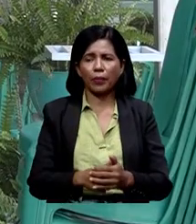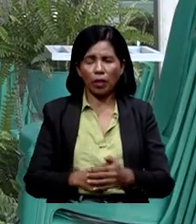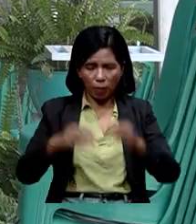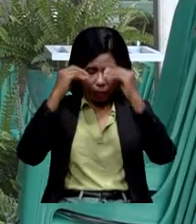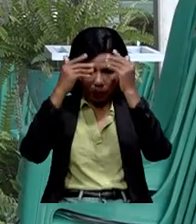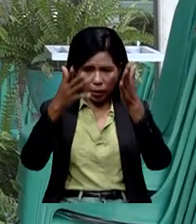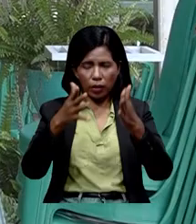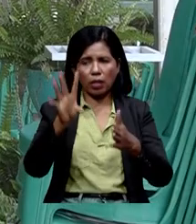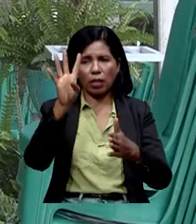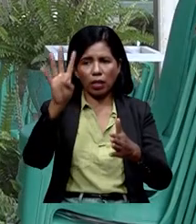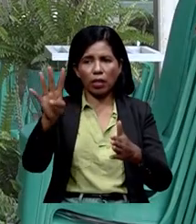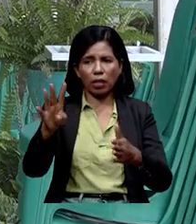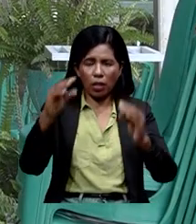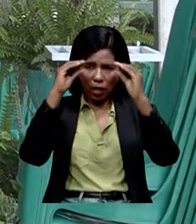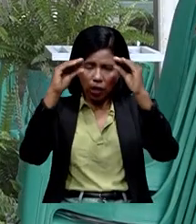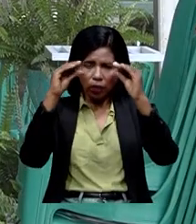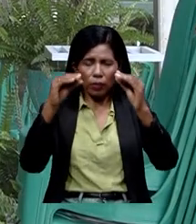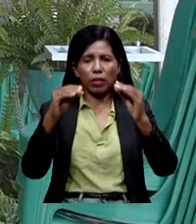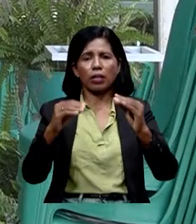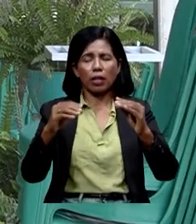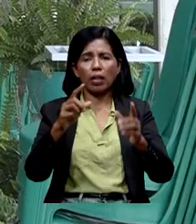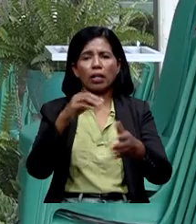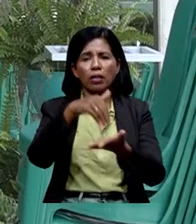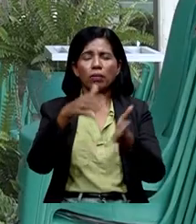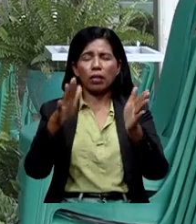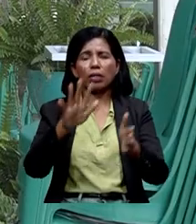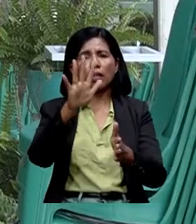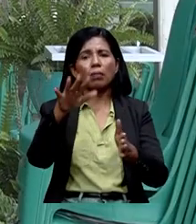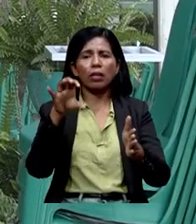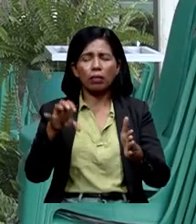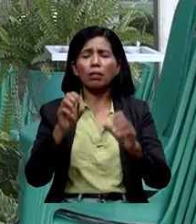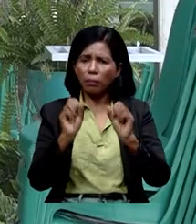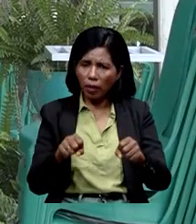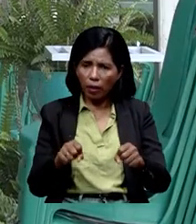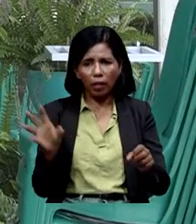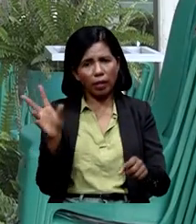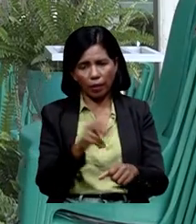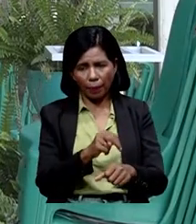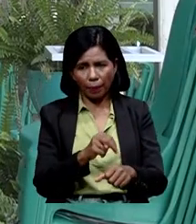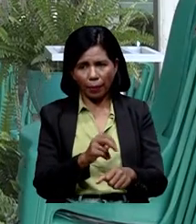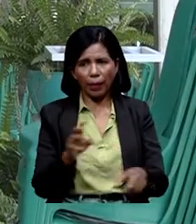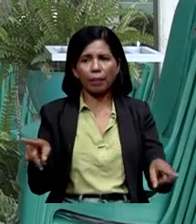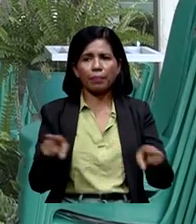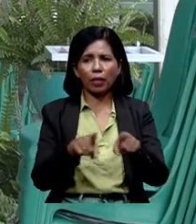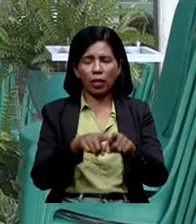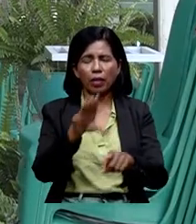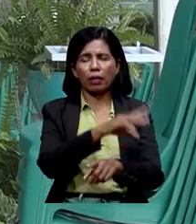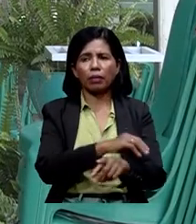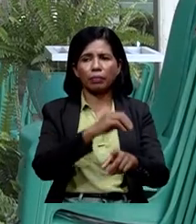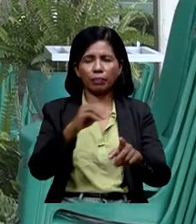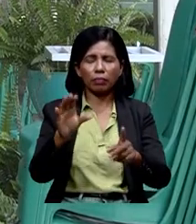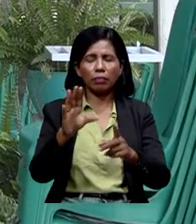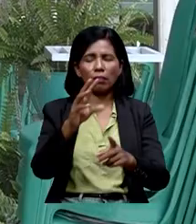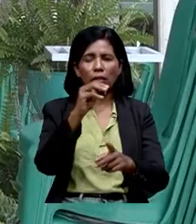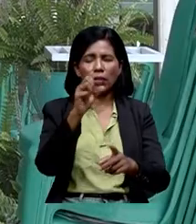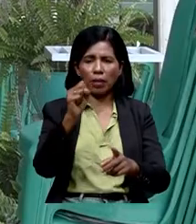ne cobre 500 recién ne be legal agora ne iha décimo ano décimo primeiro décimo